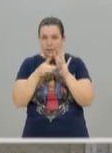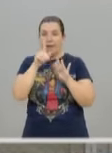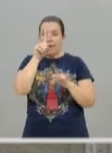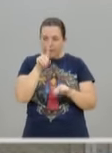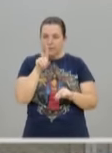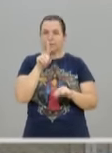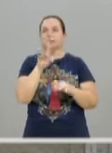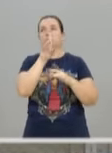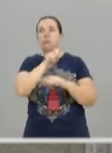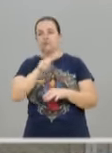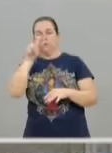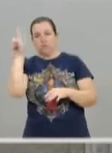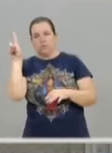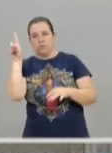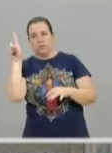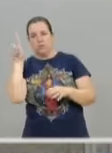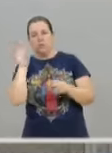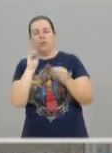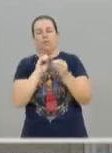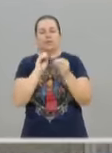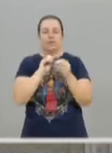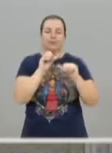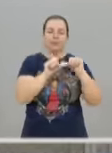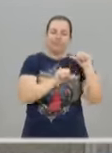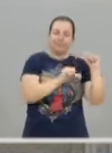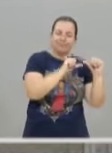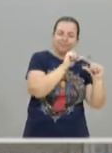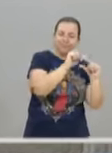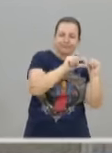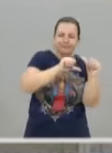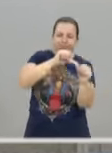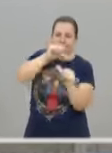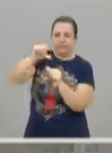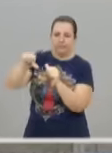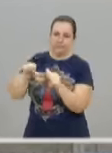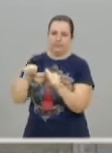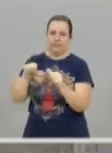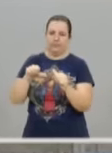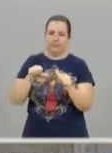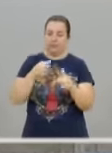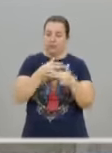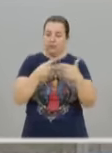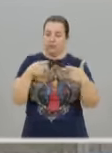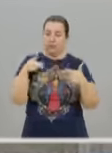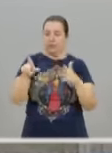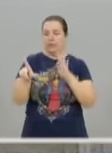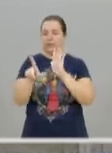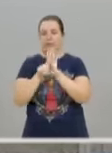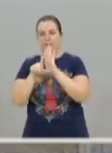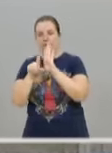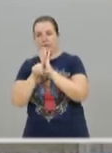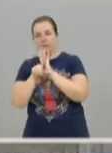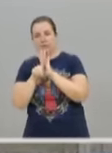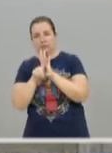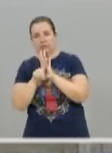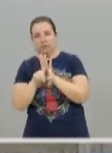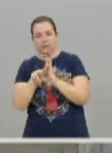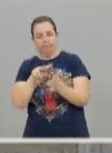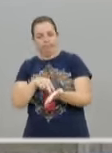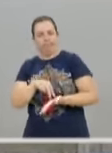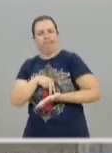Deus fazendo mudanças naquilo que para eles era uma lei cristalizada